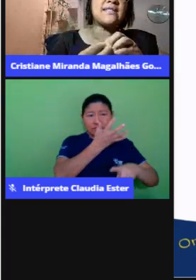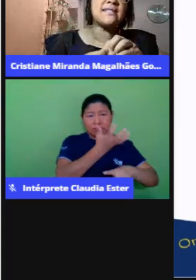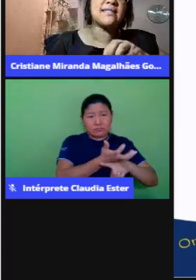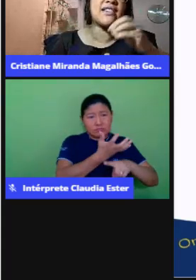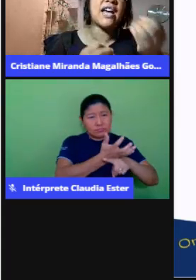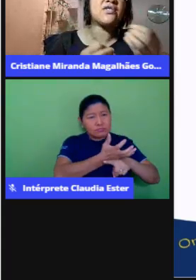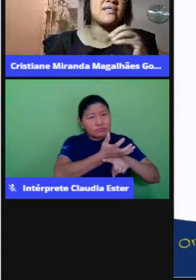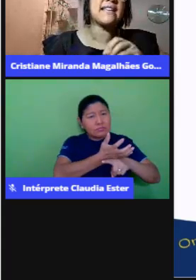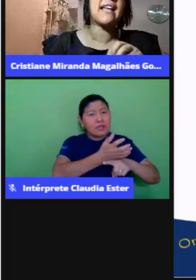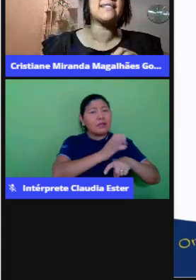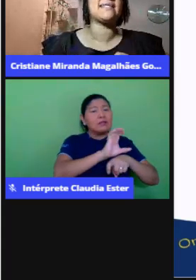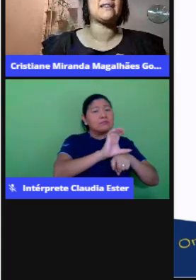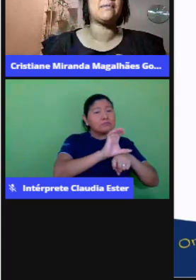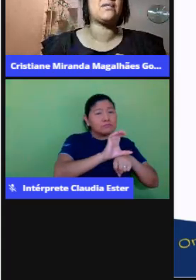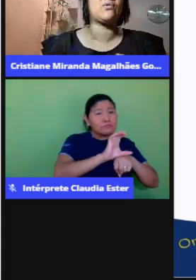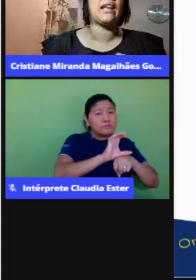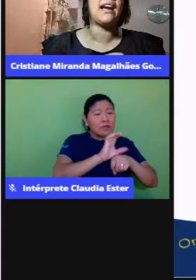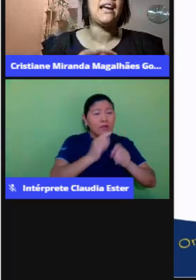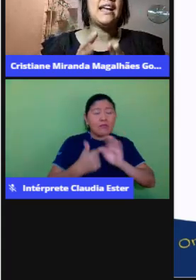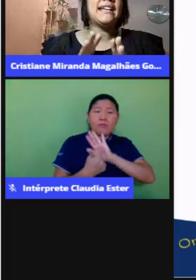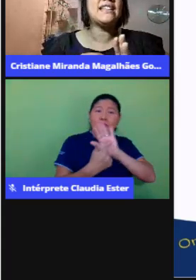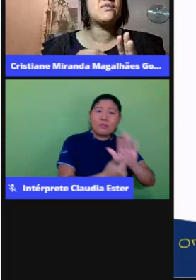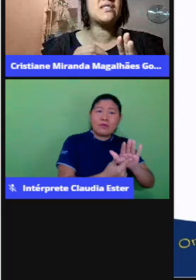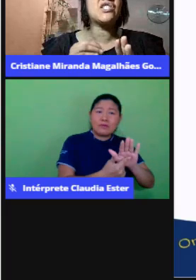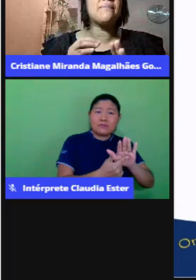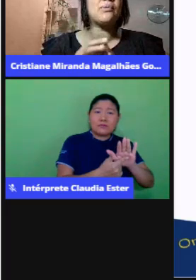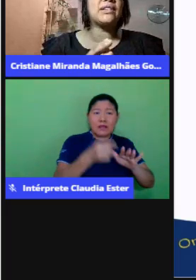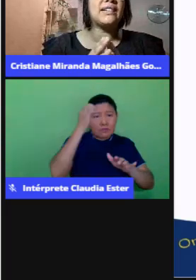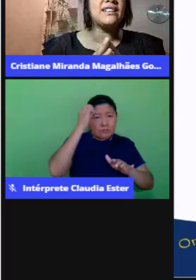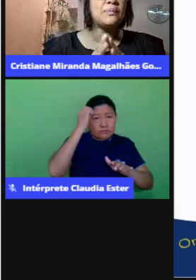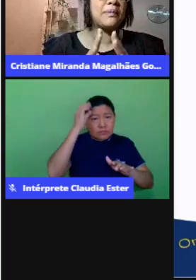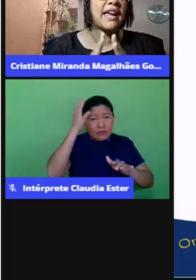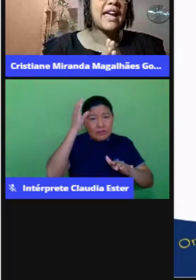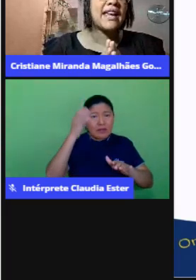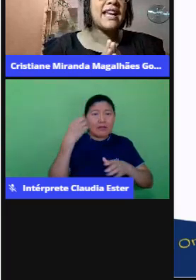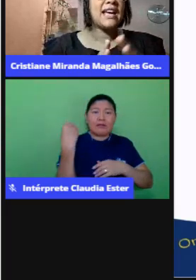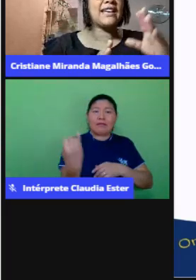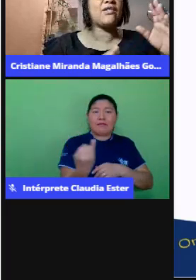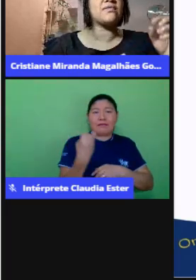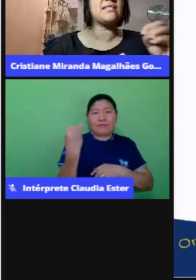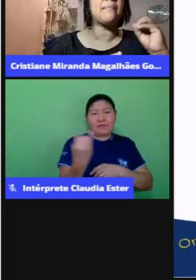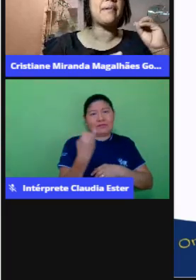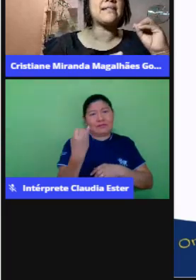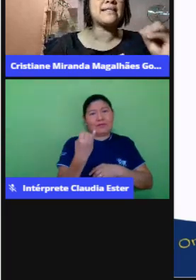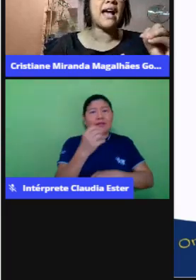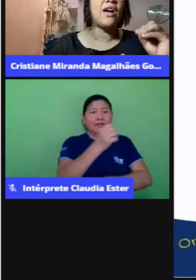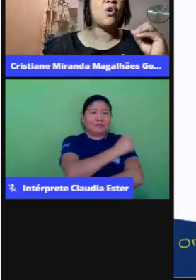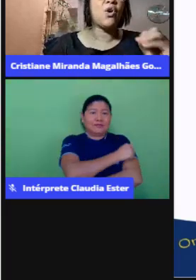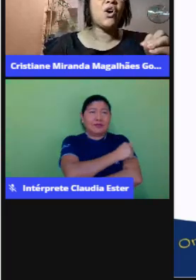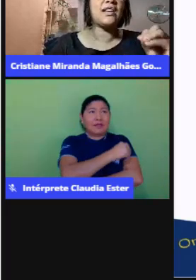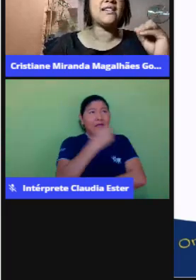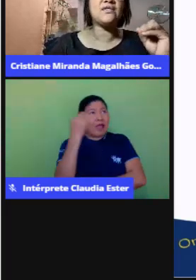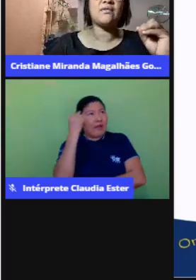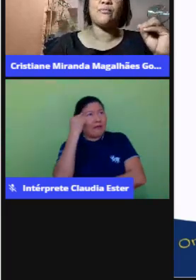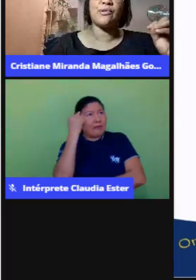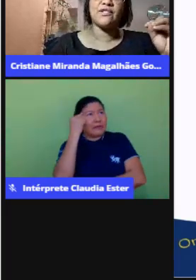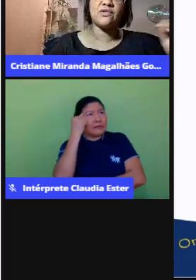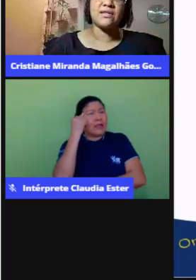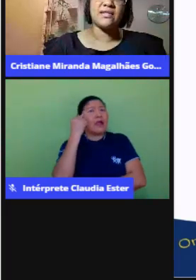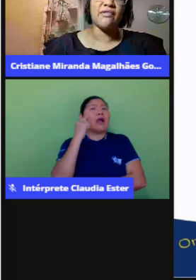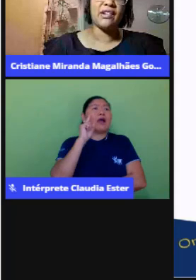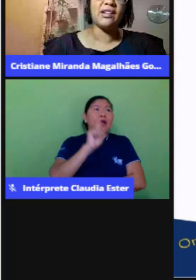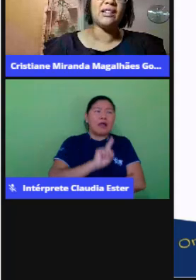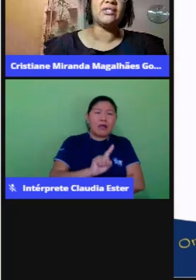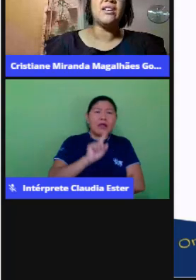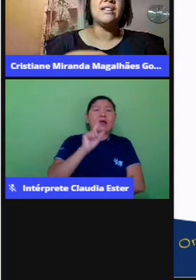ela seja associada a esse saber escolar, que isso seja importante para ele, que ele consiga pensar, olha, isso que o